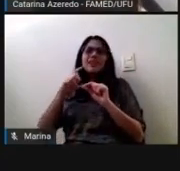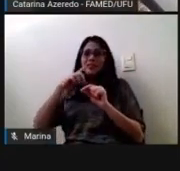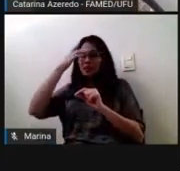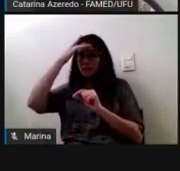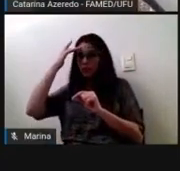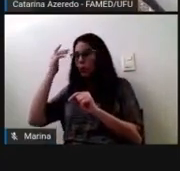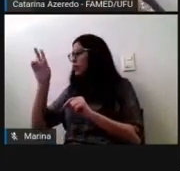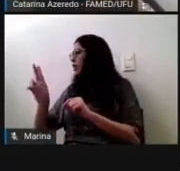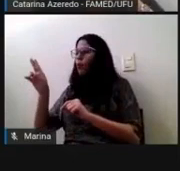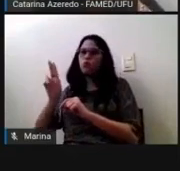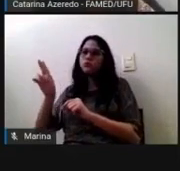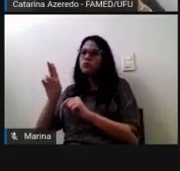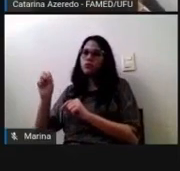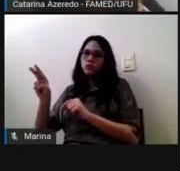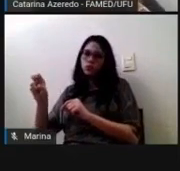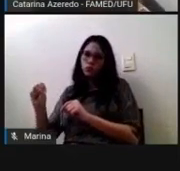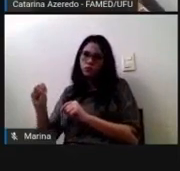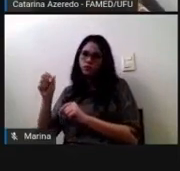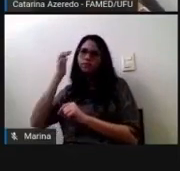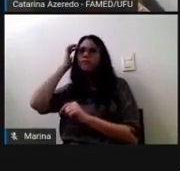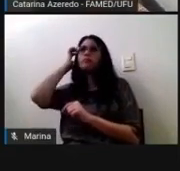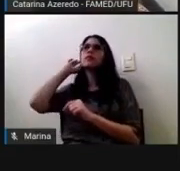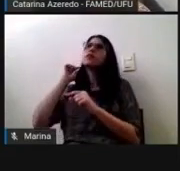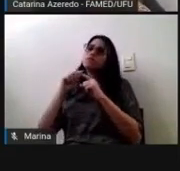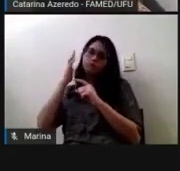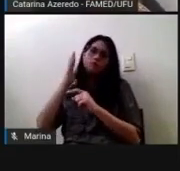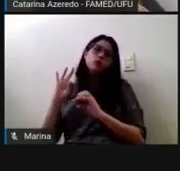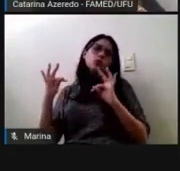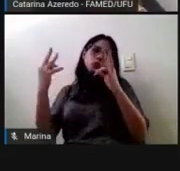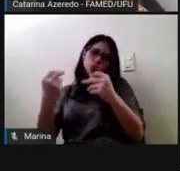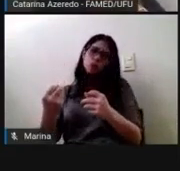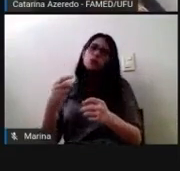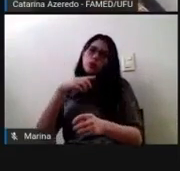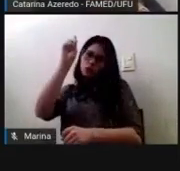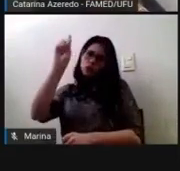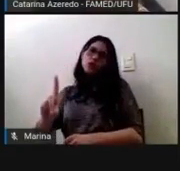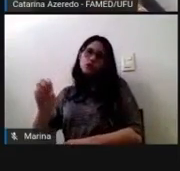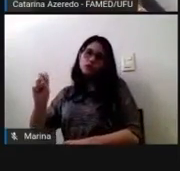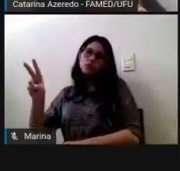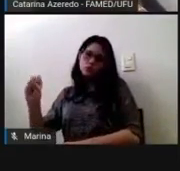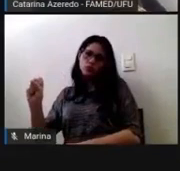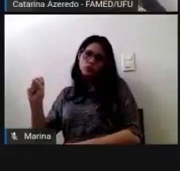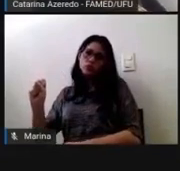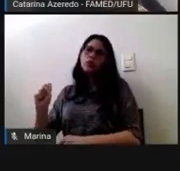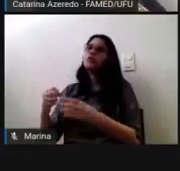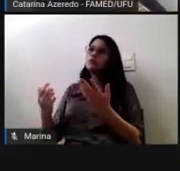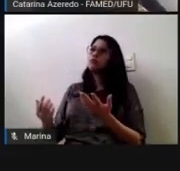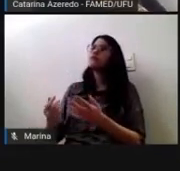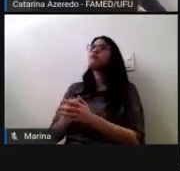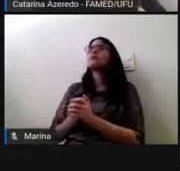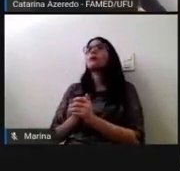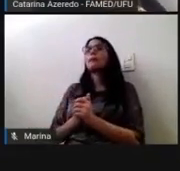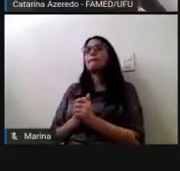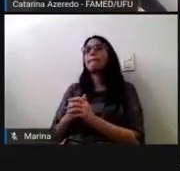SUS, né, porque de fato todos nós somos cobertos pela vigilância, pela imunização, de uma forma ou de outra a gente utiliza o SUS, mas